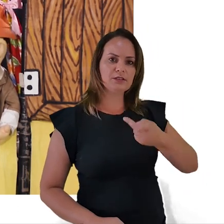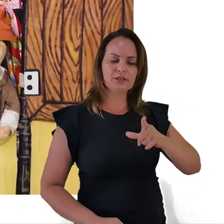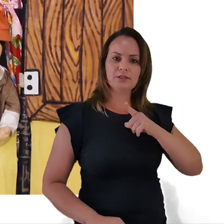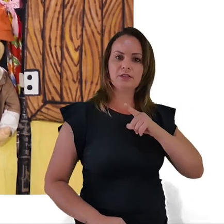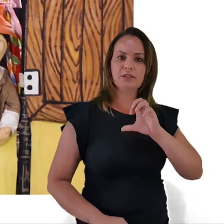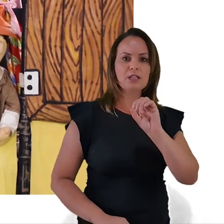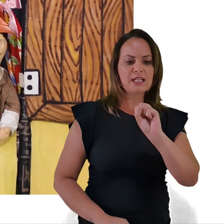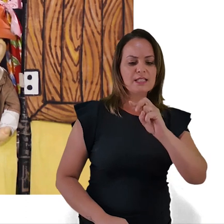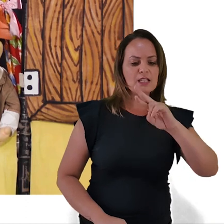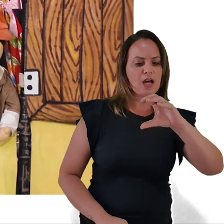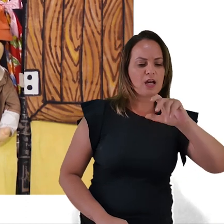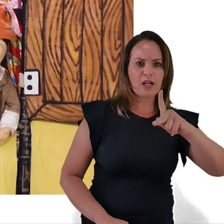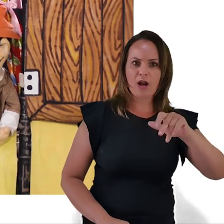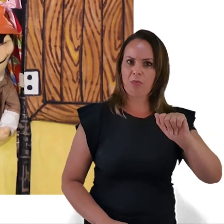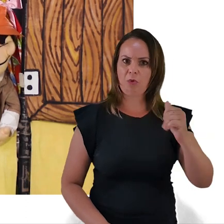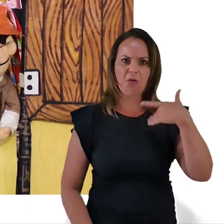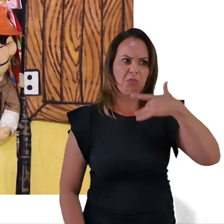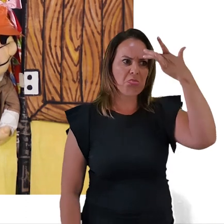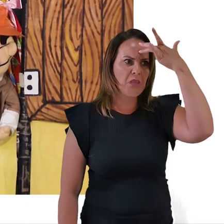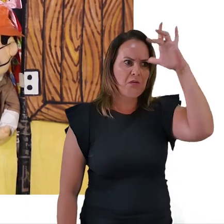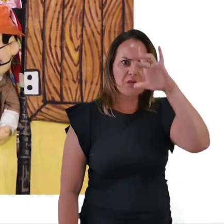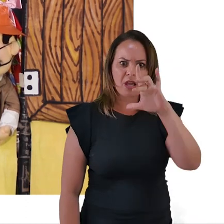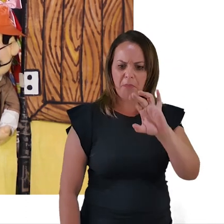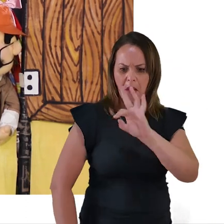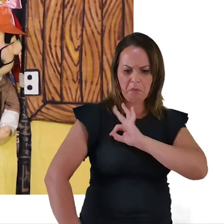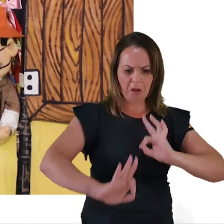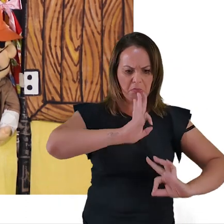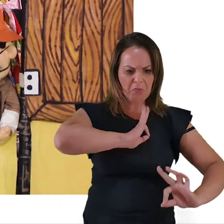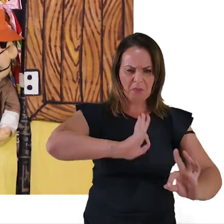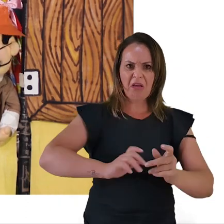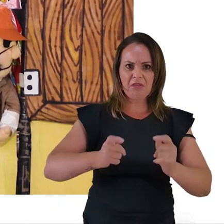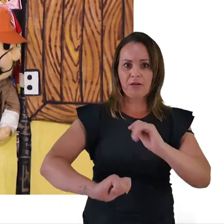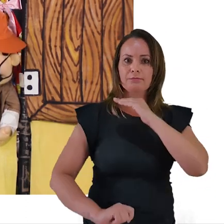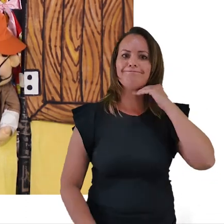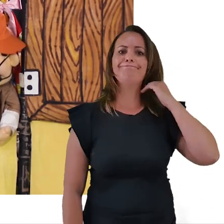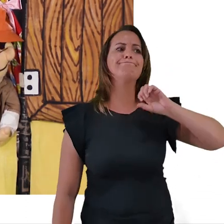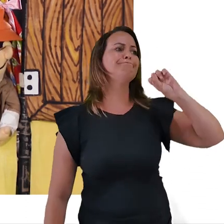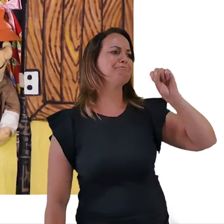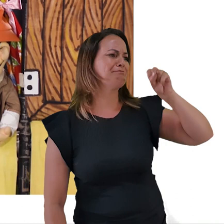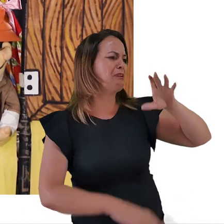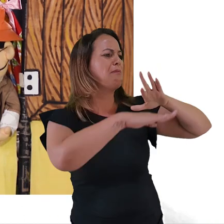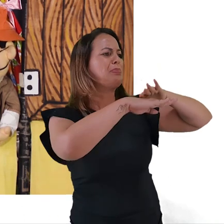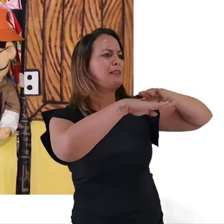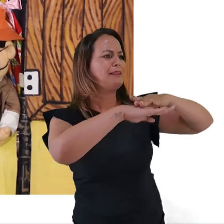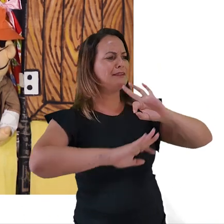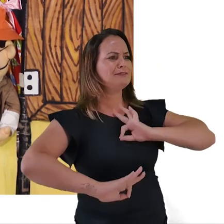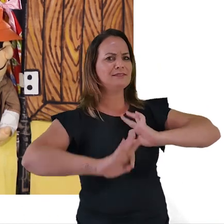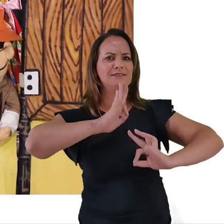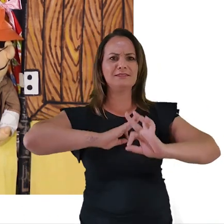nem sabia que sarampo matava. Ah, sim, muitas doenças como sarampo,